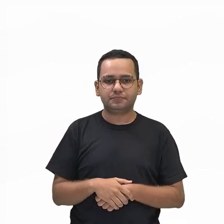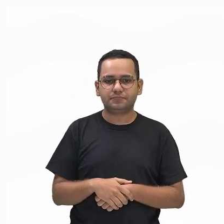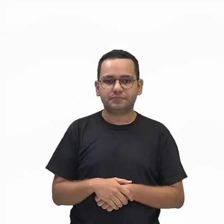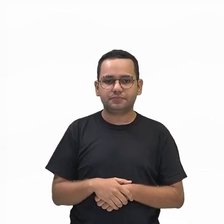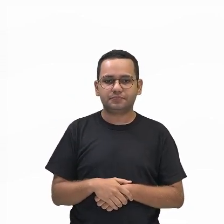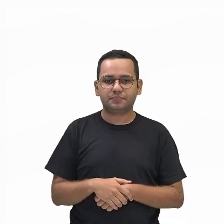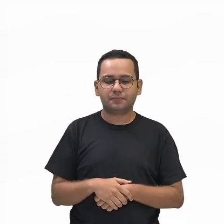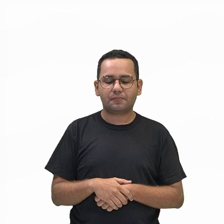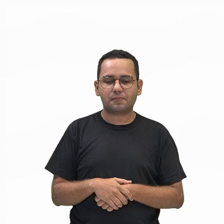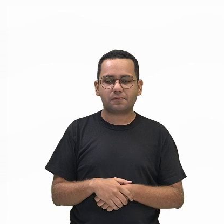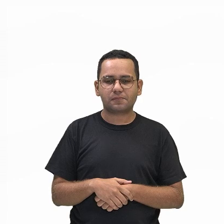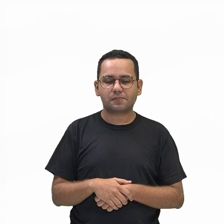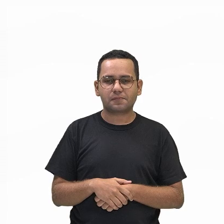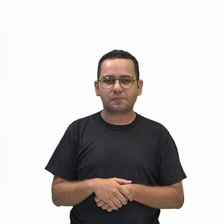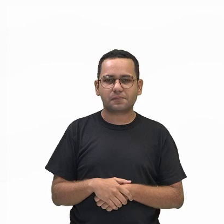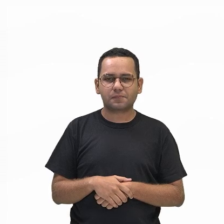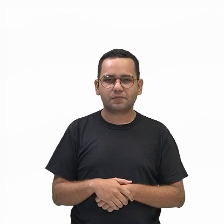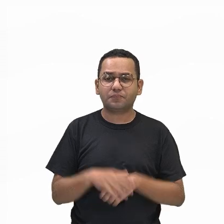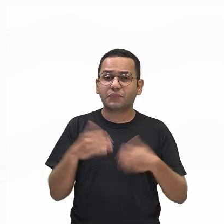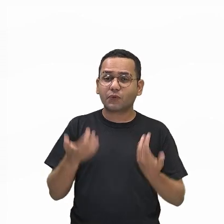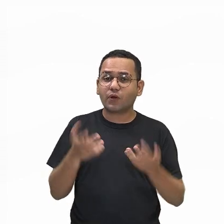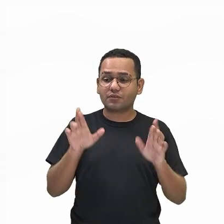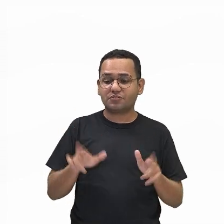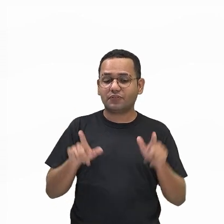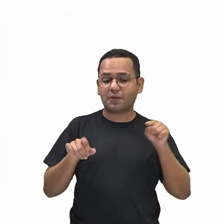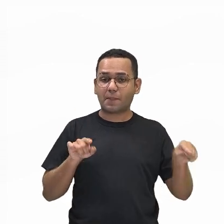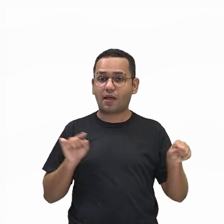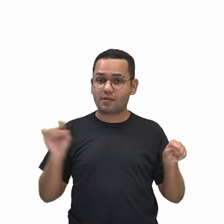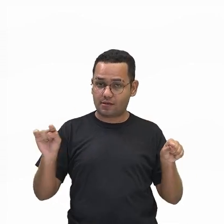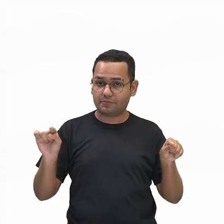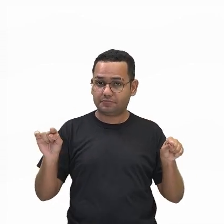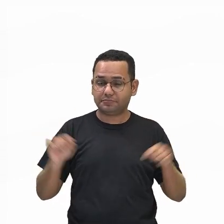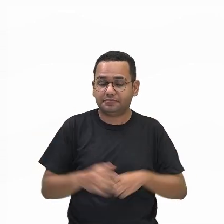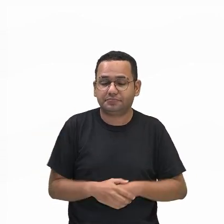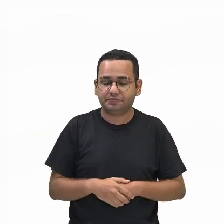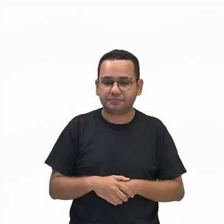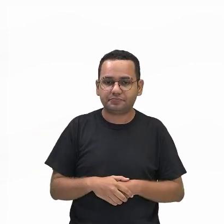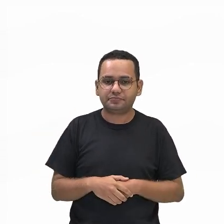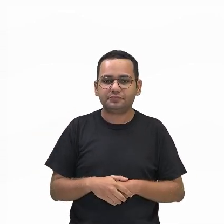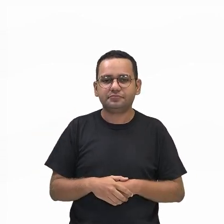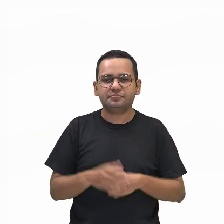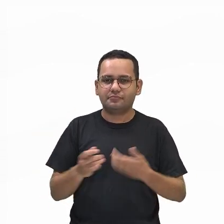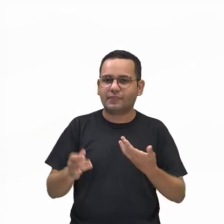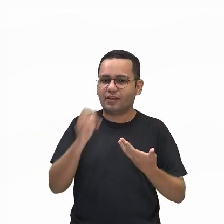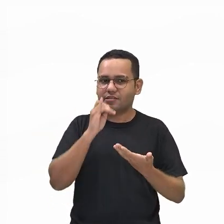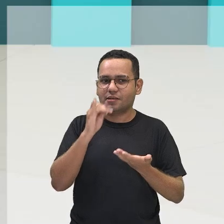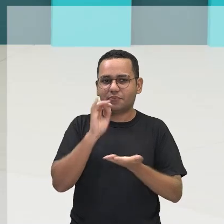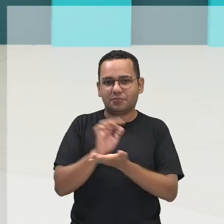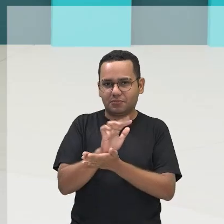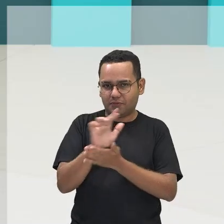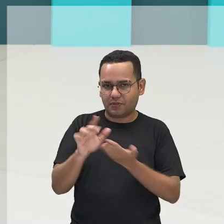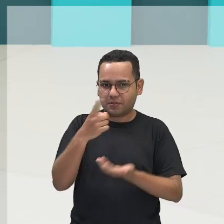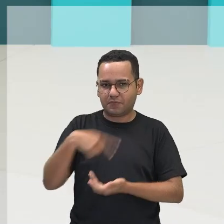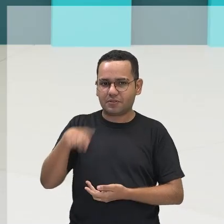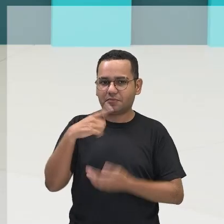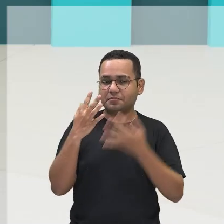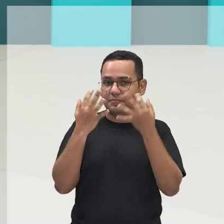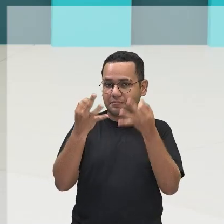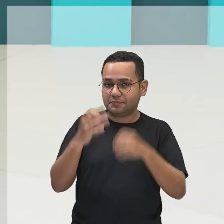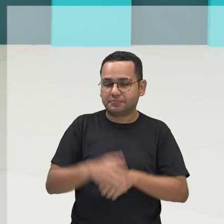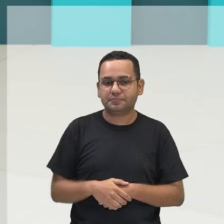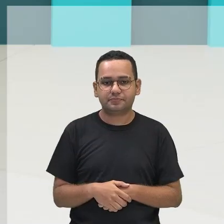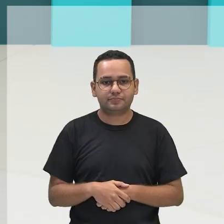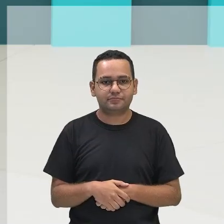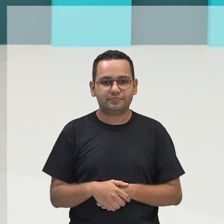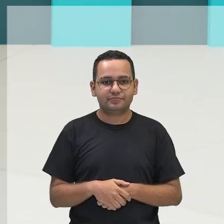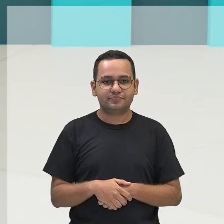conotativo. Então a gente vai entender agora qual é a diferença a partir de alguns exemplos aqui. Então quero que vocês acompanhem comigo.